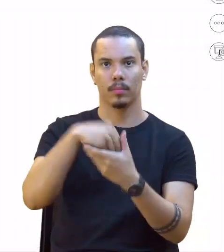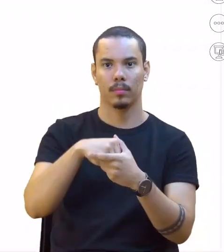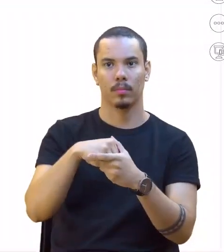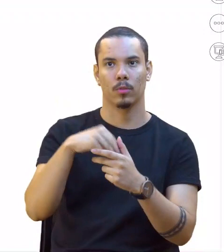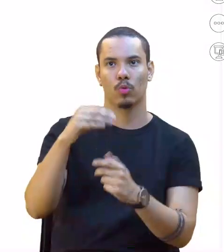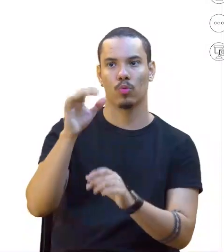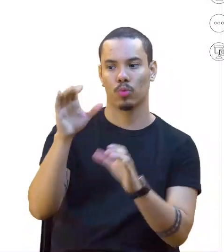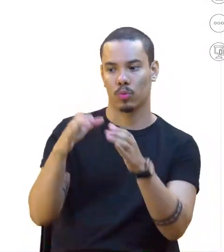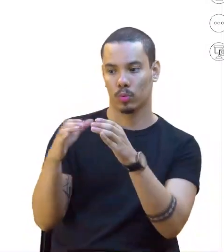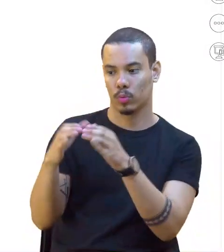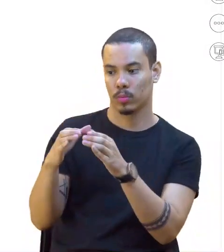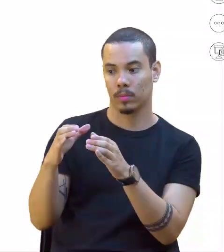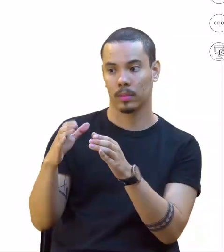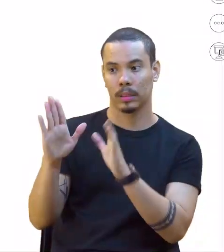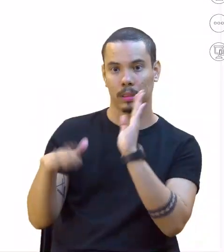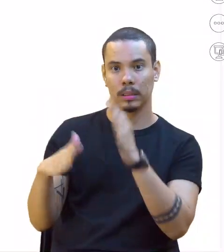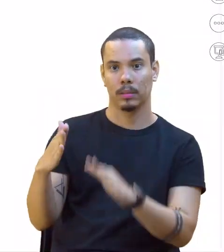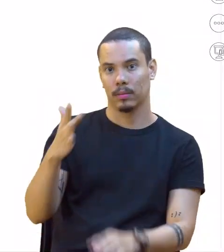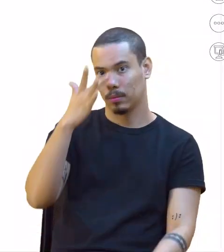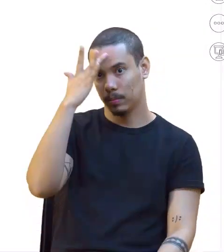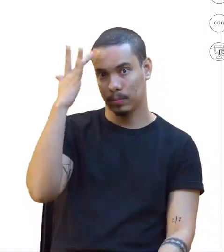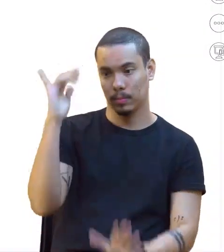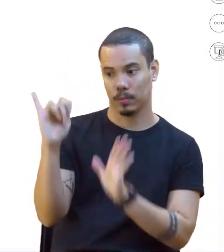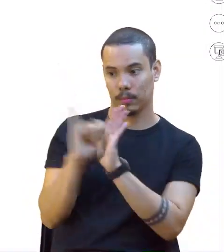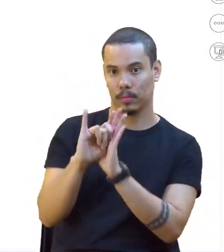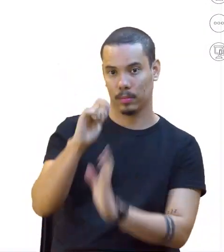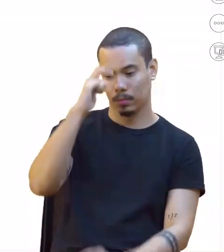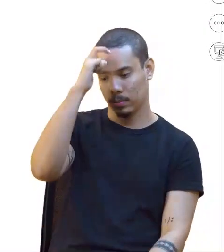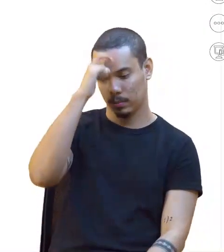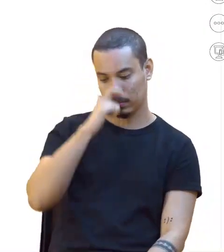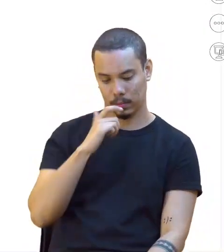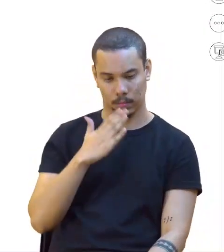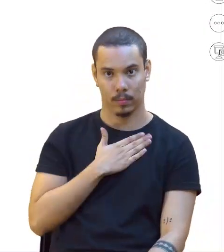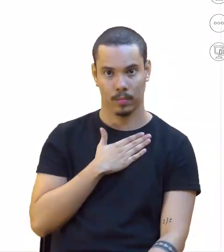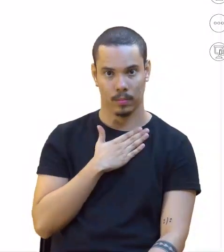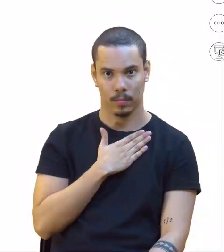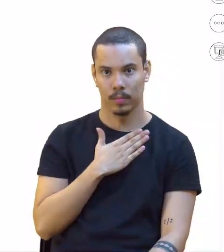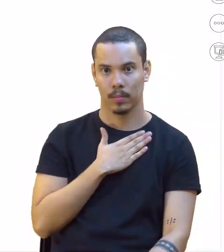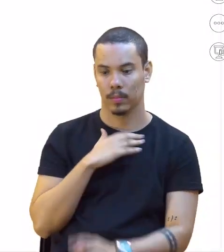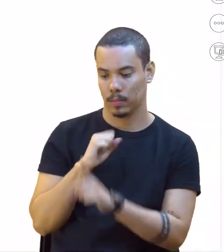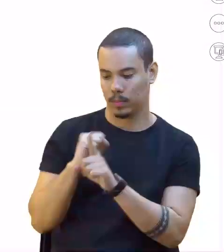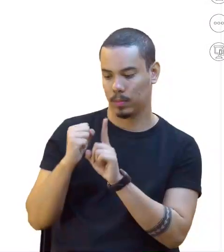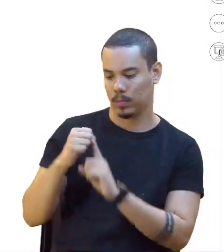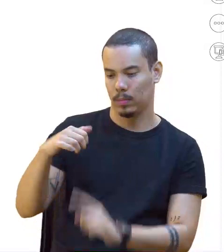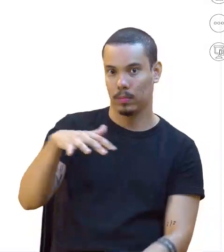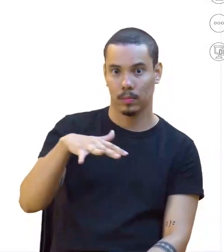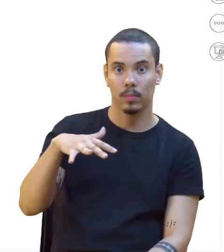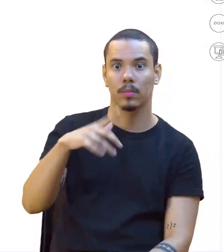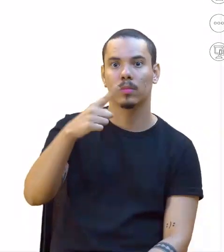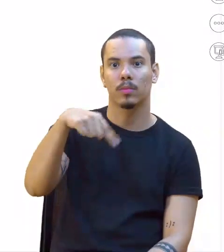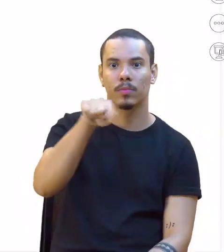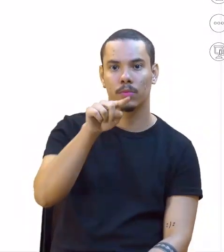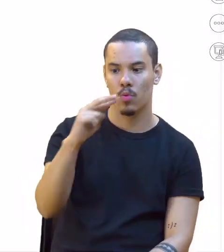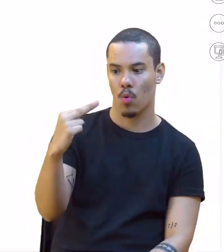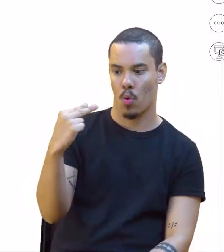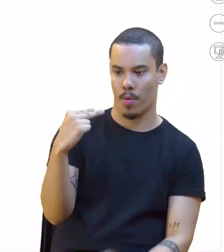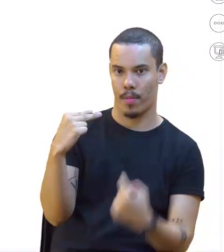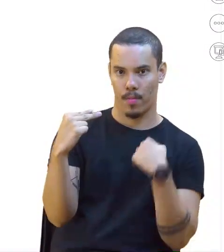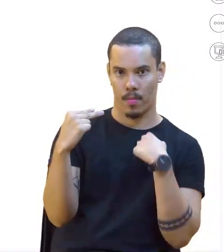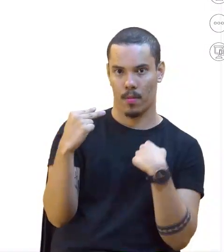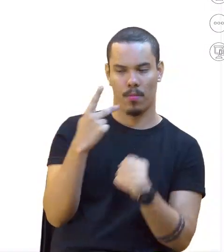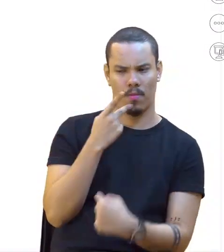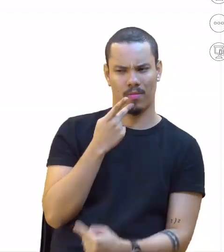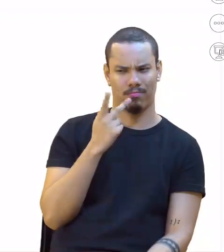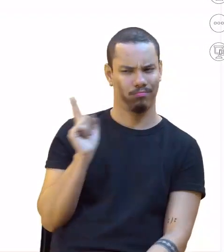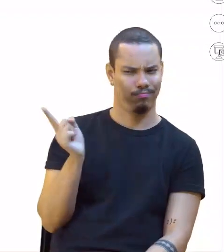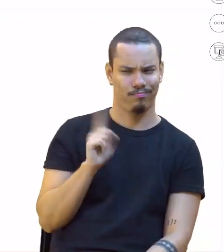pelos outros, né? A autoidentidade, identidade social, é aquilo que vocês olham para mim e dizem: ah, não, a